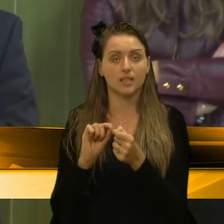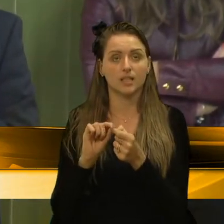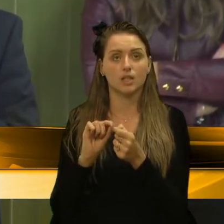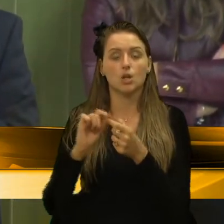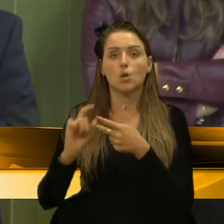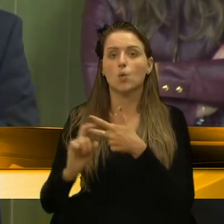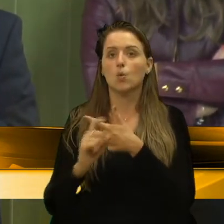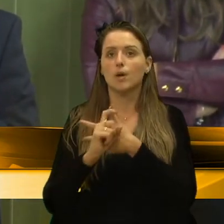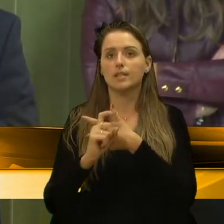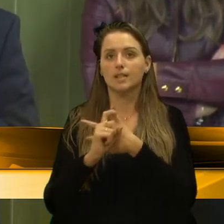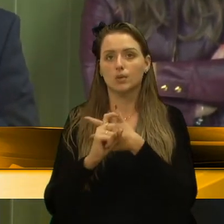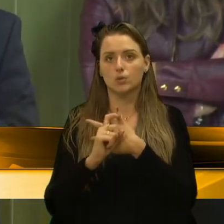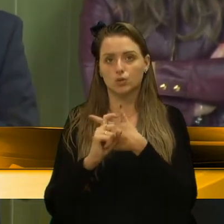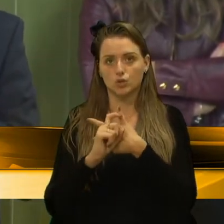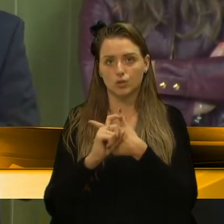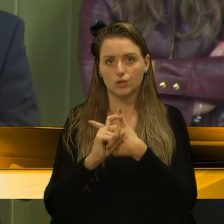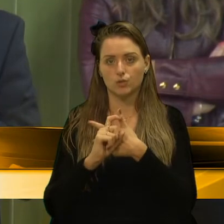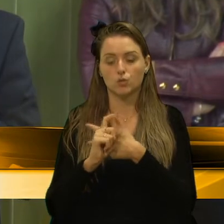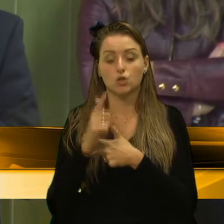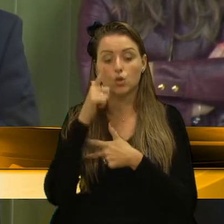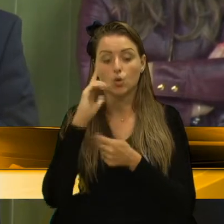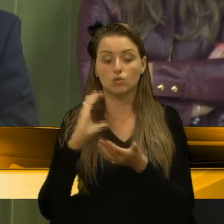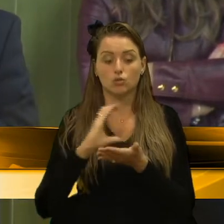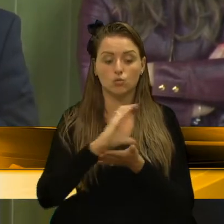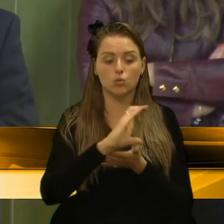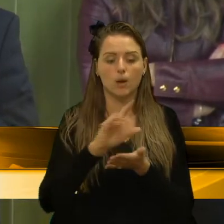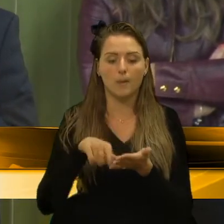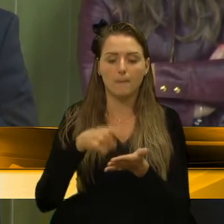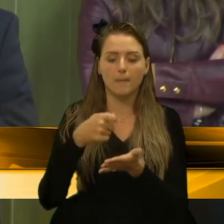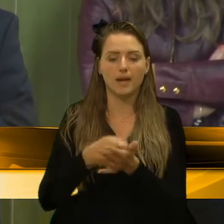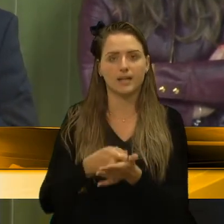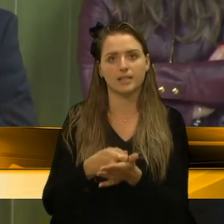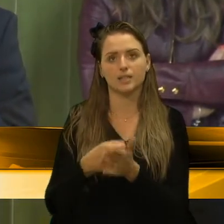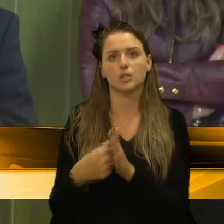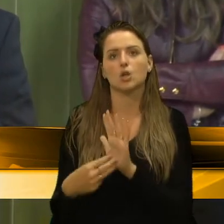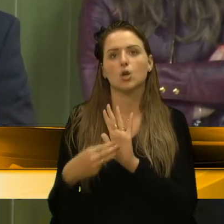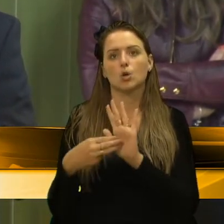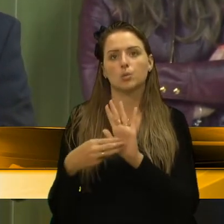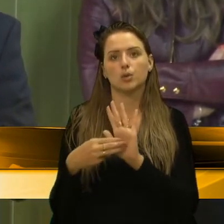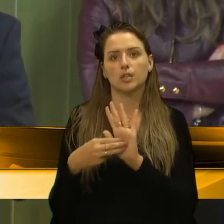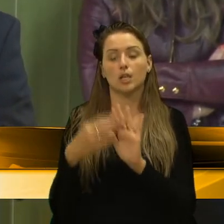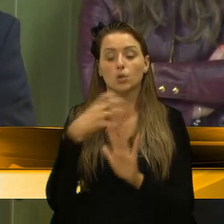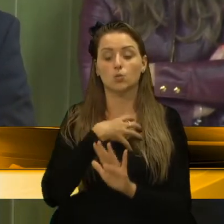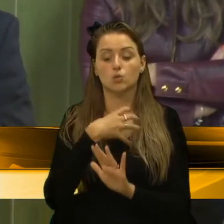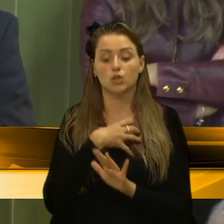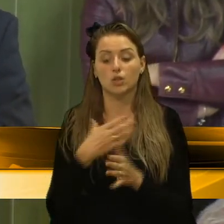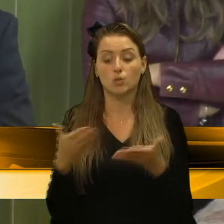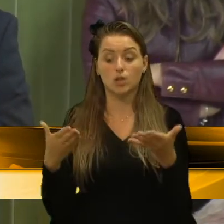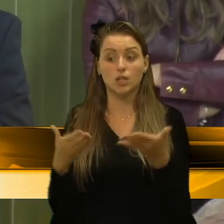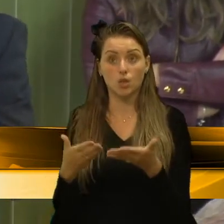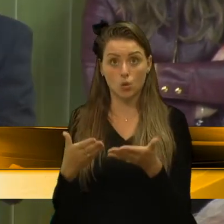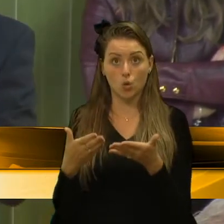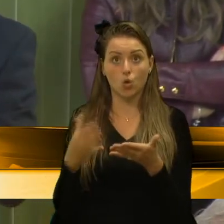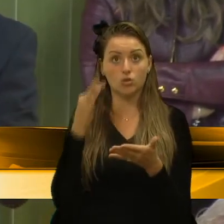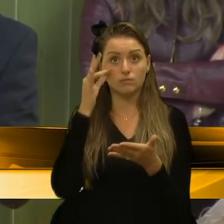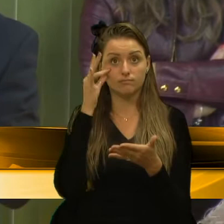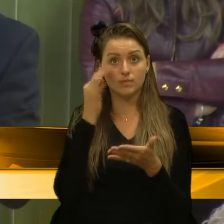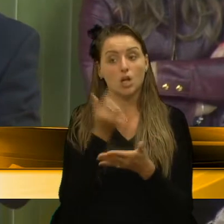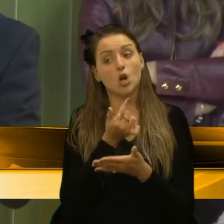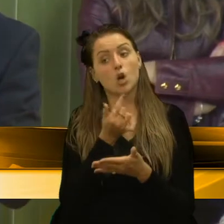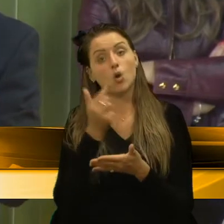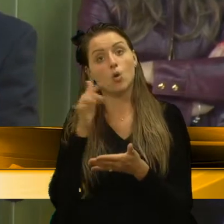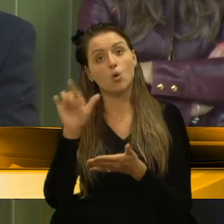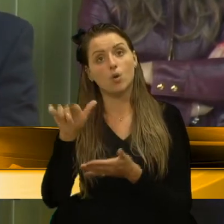o poder executivo de poder manter a orquestra nos moldes como ela está, outros